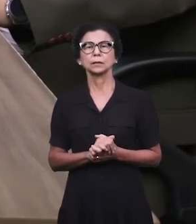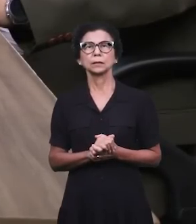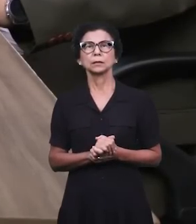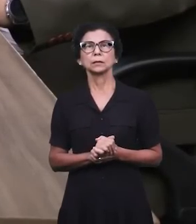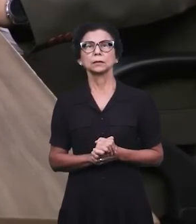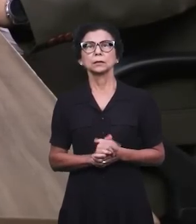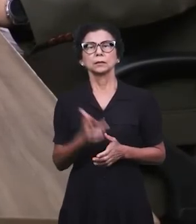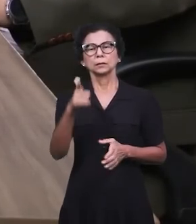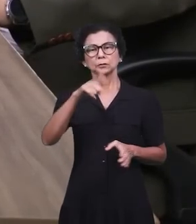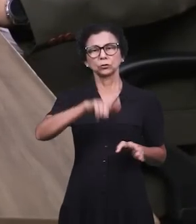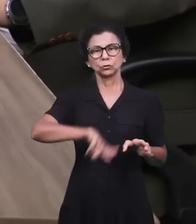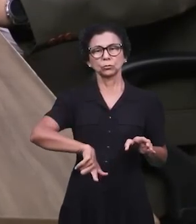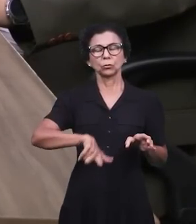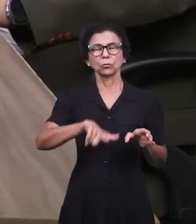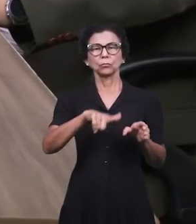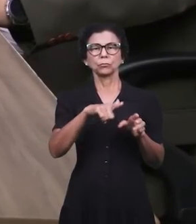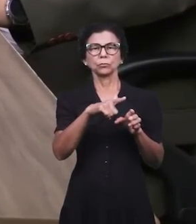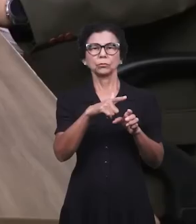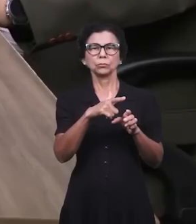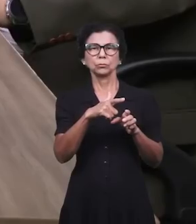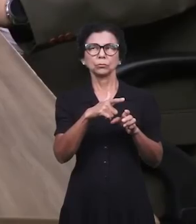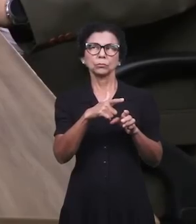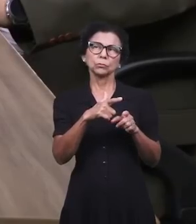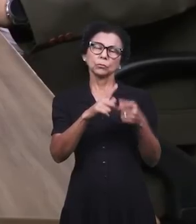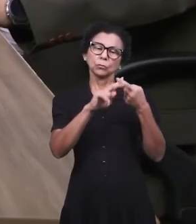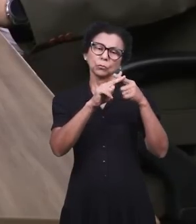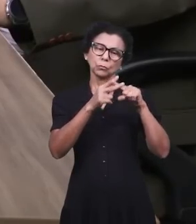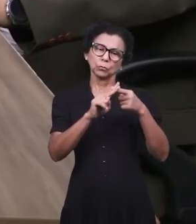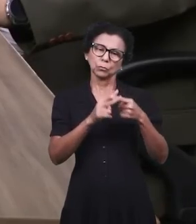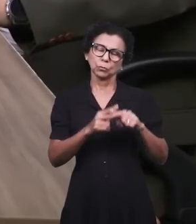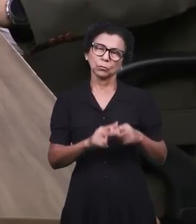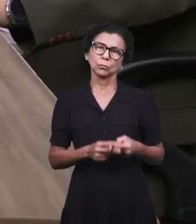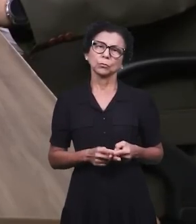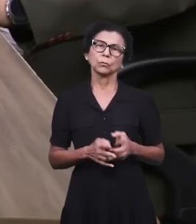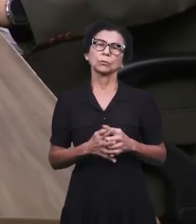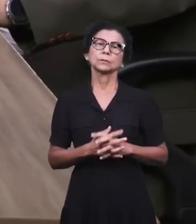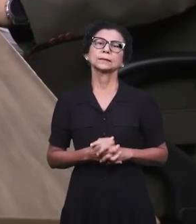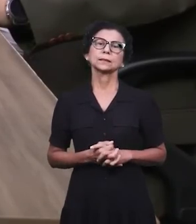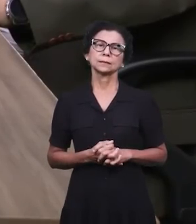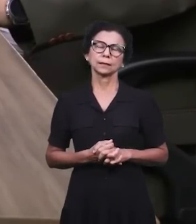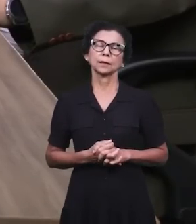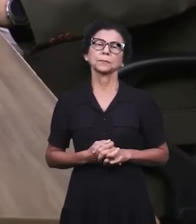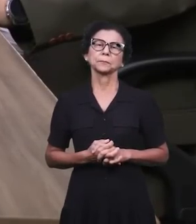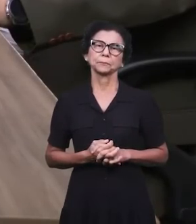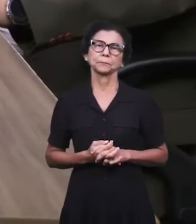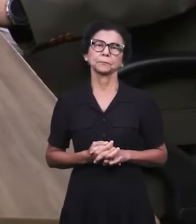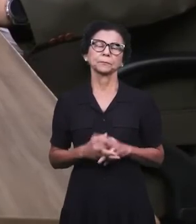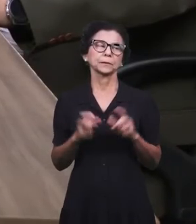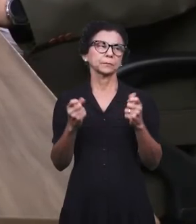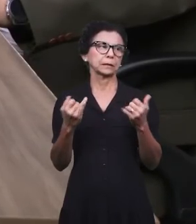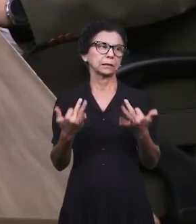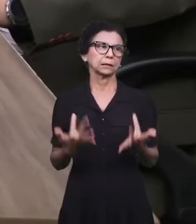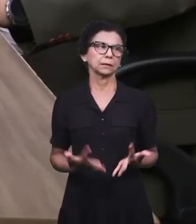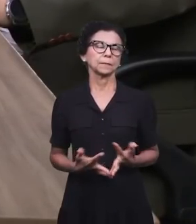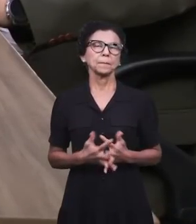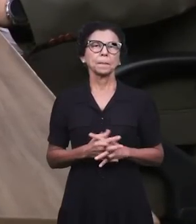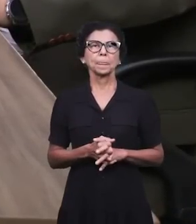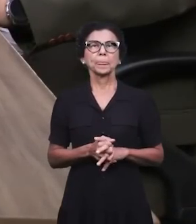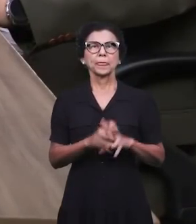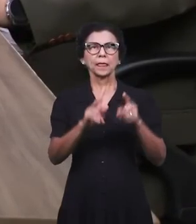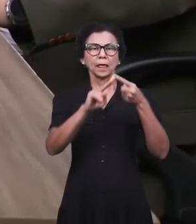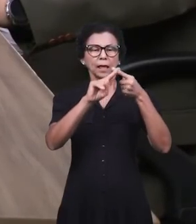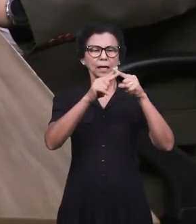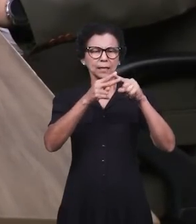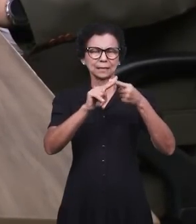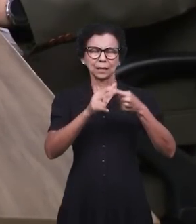né? Então, eu creio que é diferente de reconstruir. Então, Exatamente. pode explicar para a gente, por Então, favor. quando você fala de restauração, aí